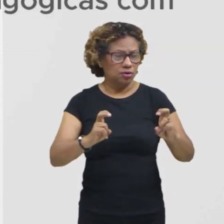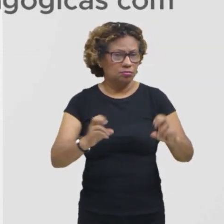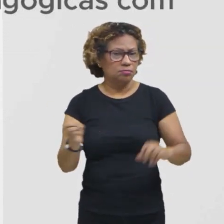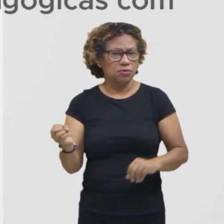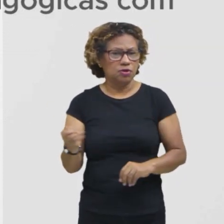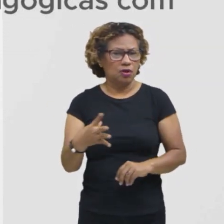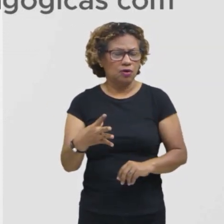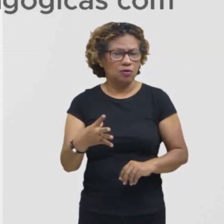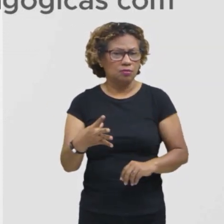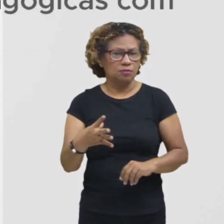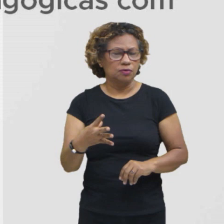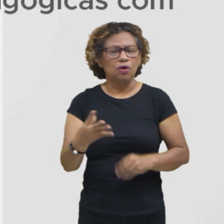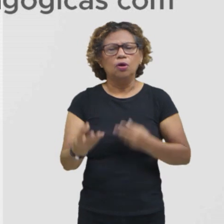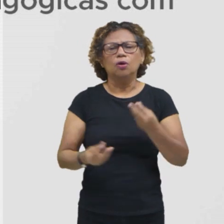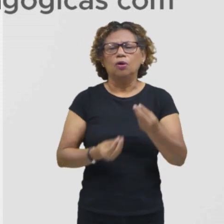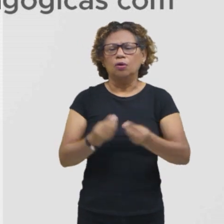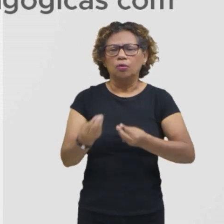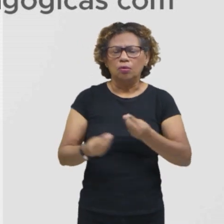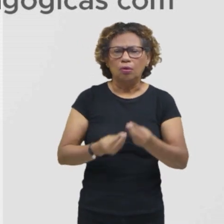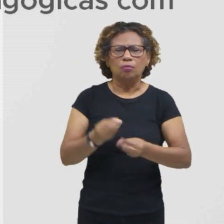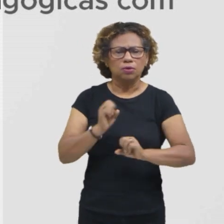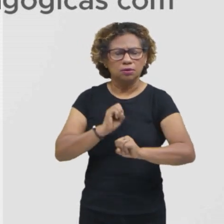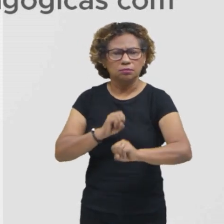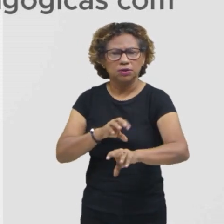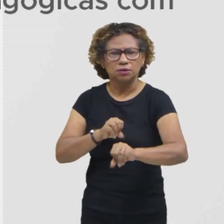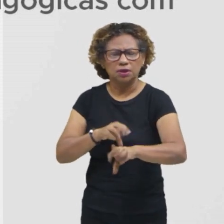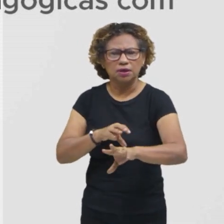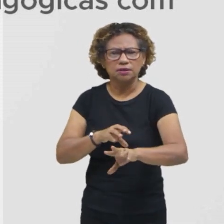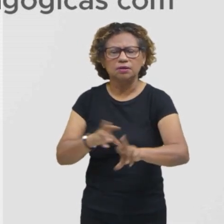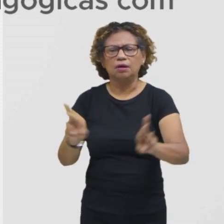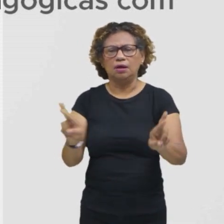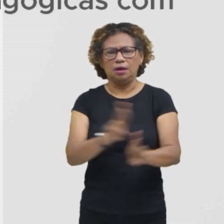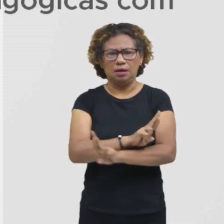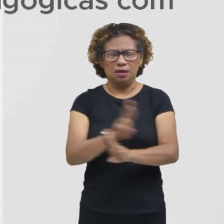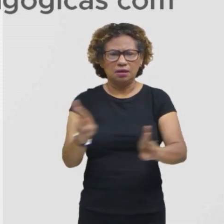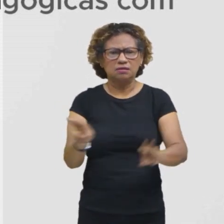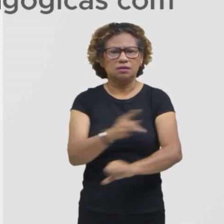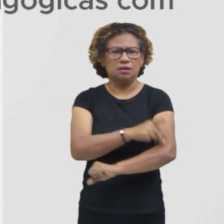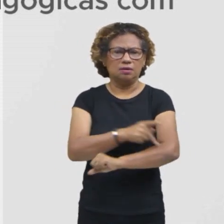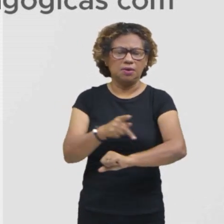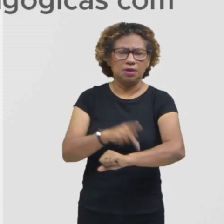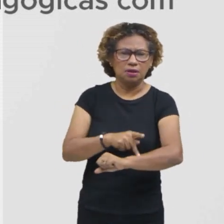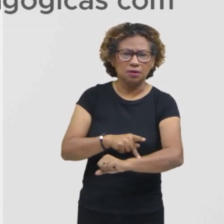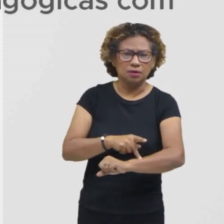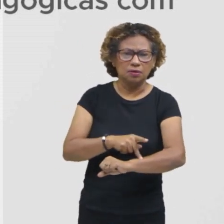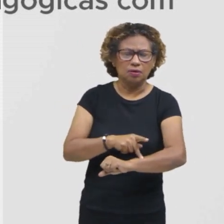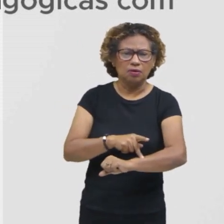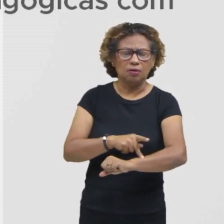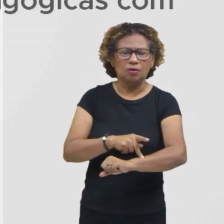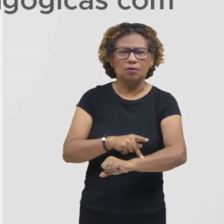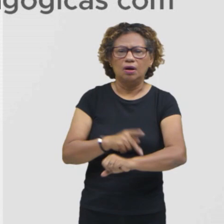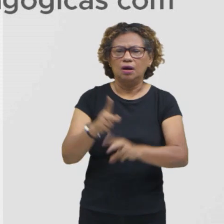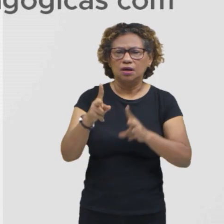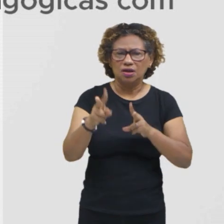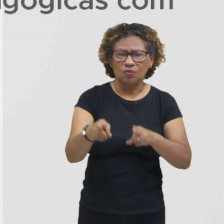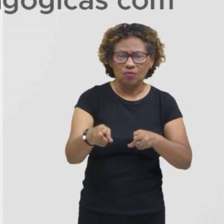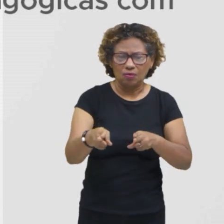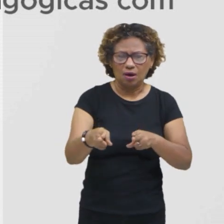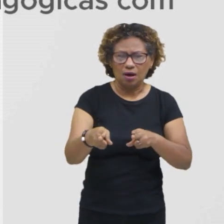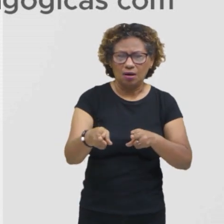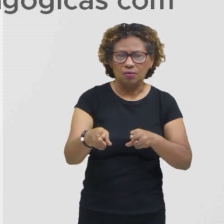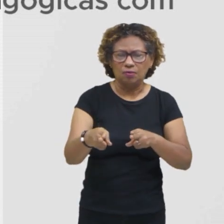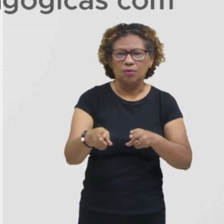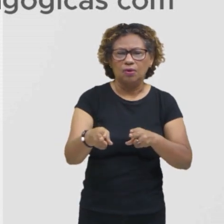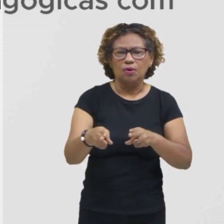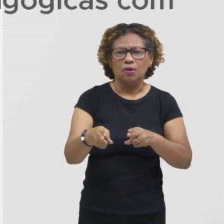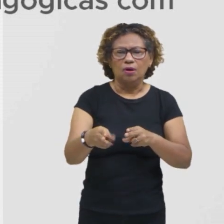possível conduzir o processo educativo e as relações pedagógicas com os mesmos parâmetros de antes? Ou